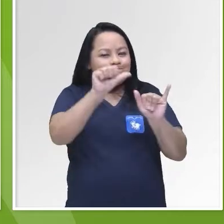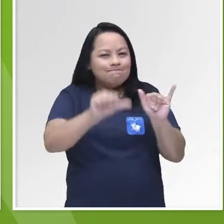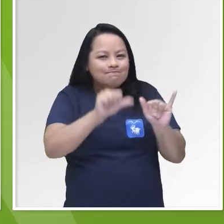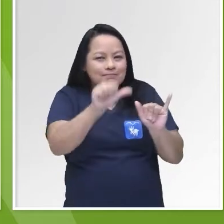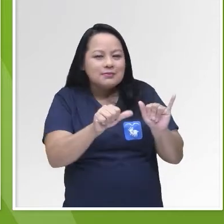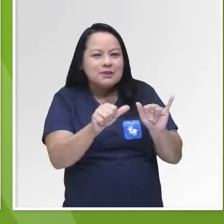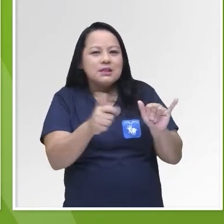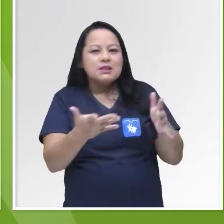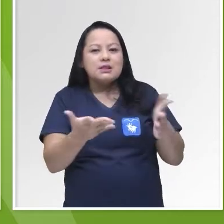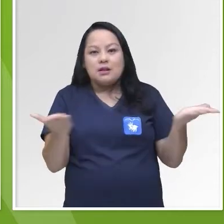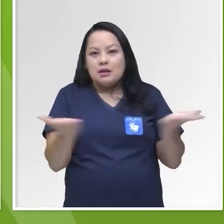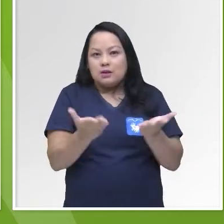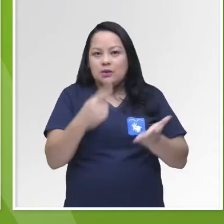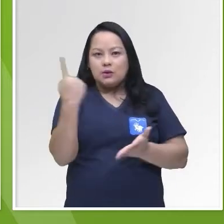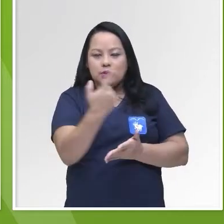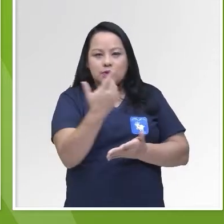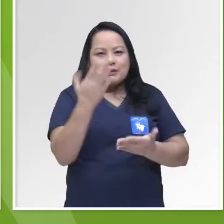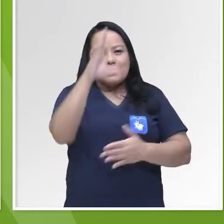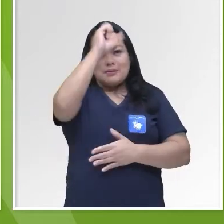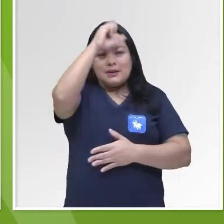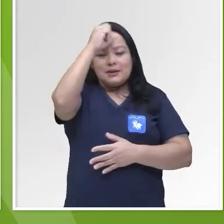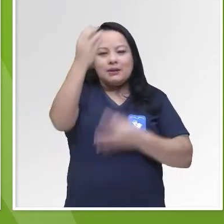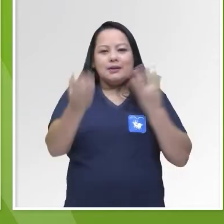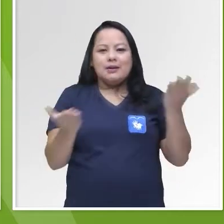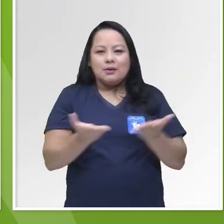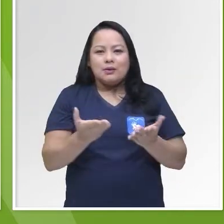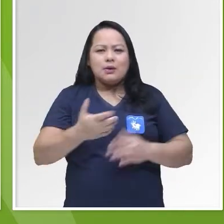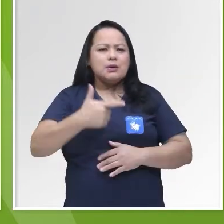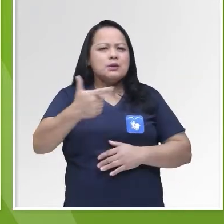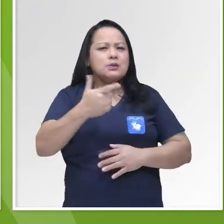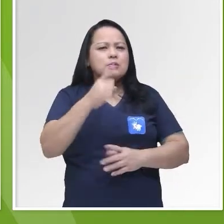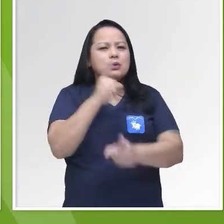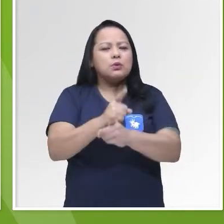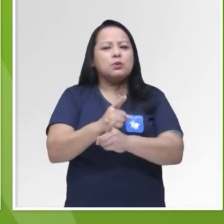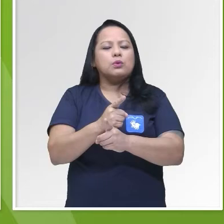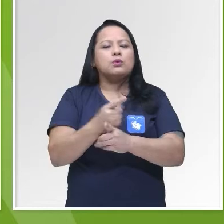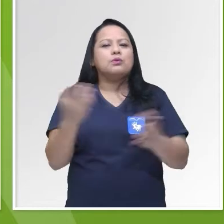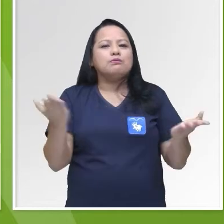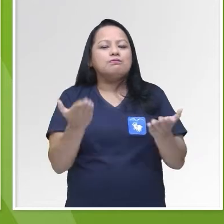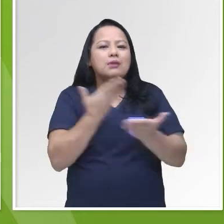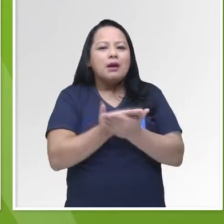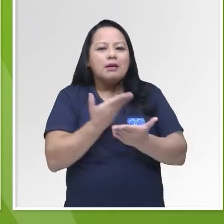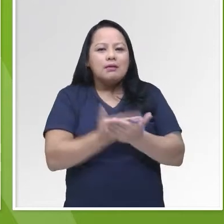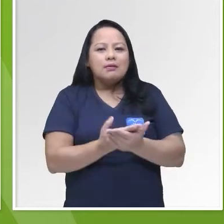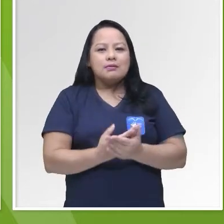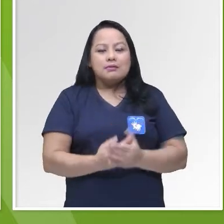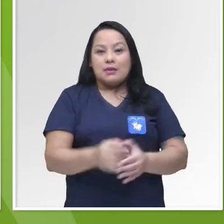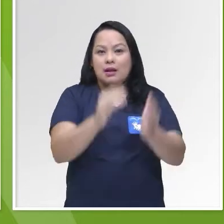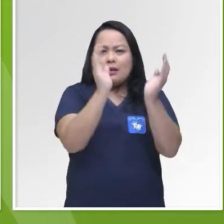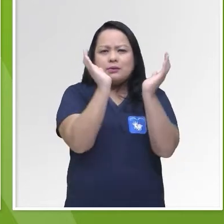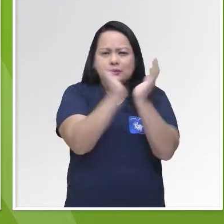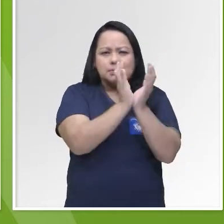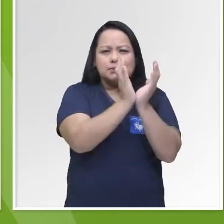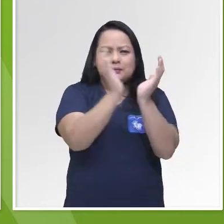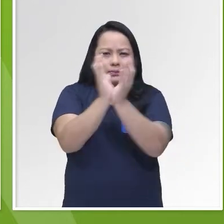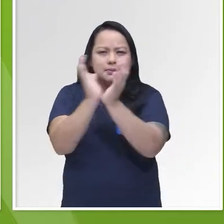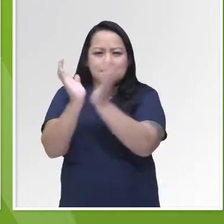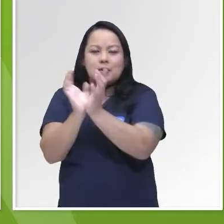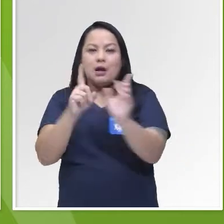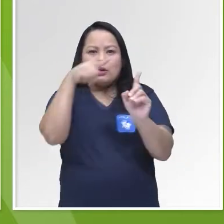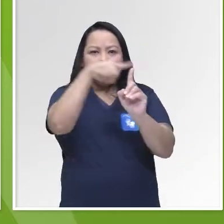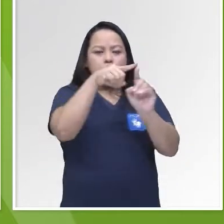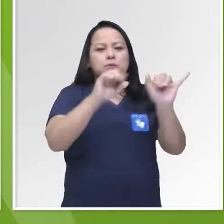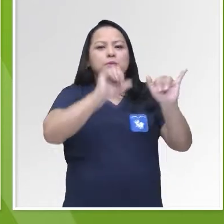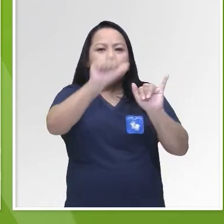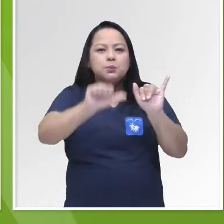químicas, mas agora a gente vai aprender nesse segundo momento da nossa aula a classificar os tipos de